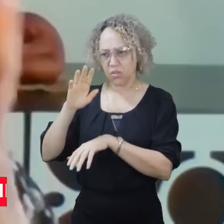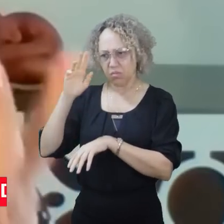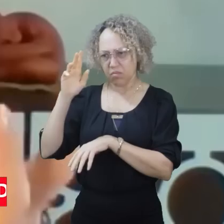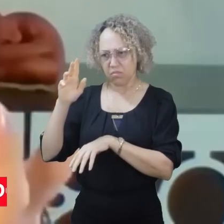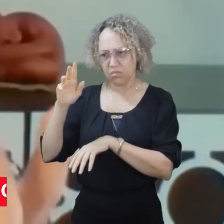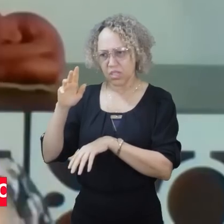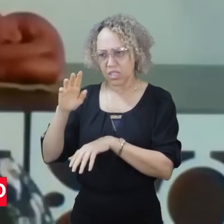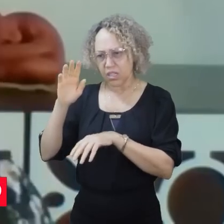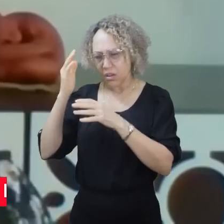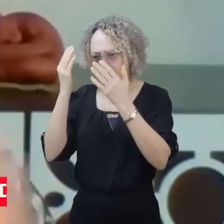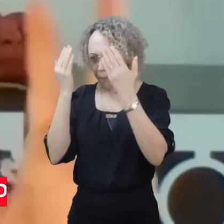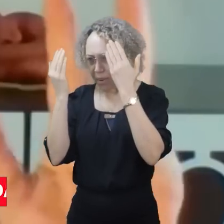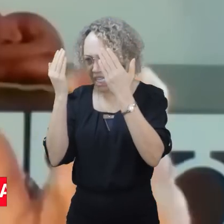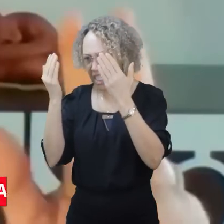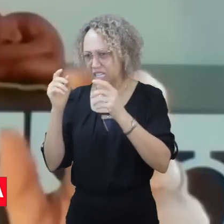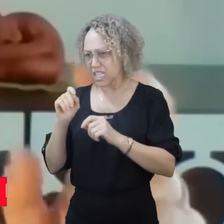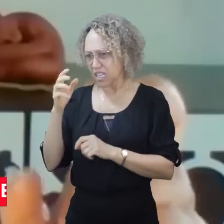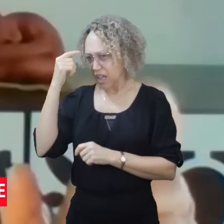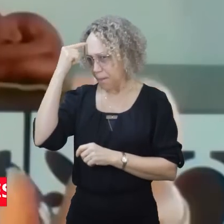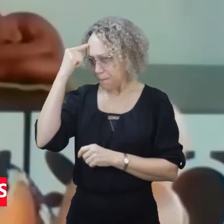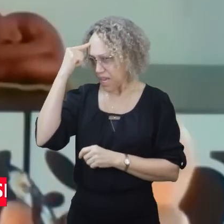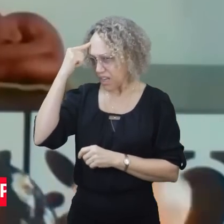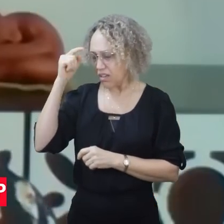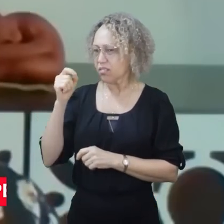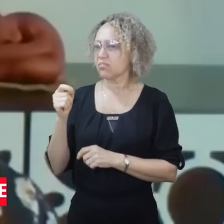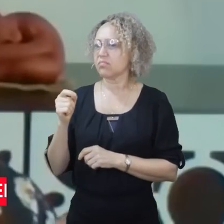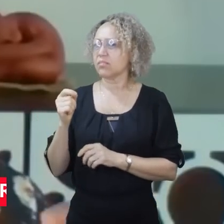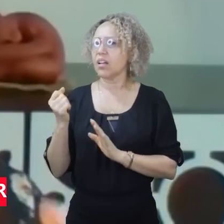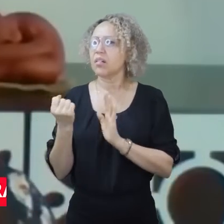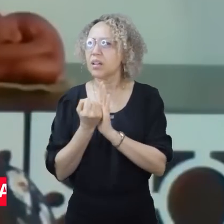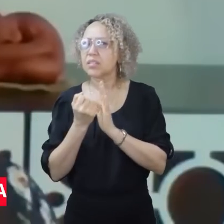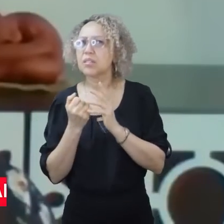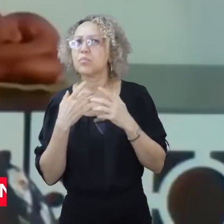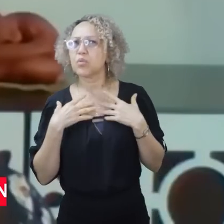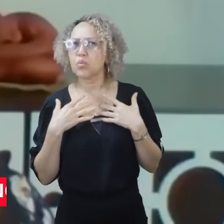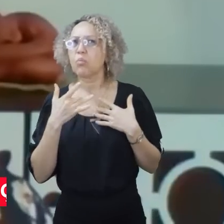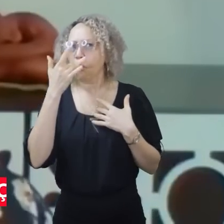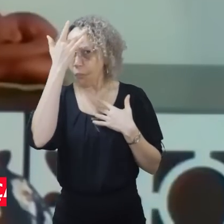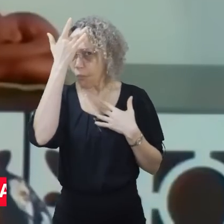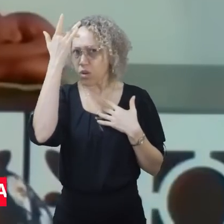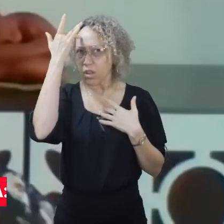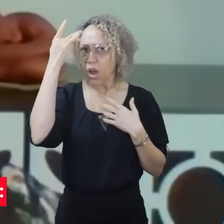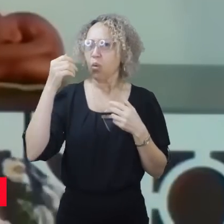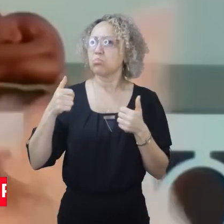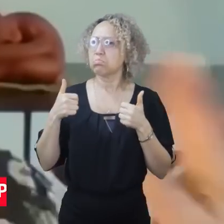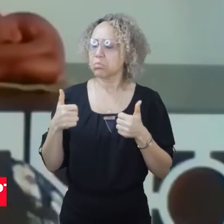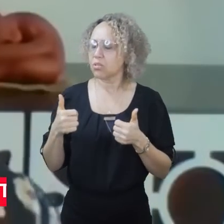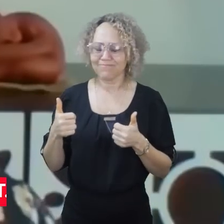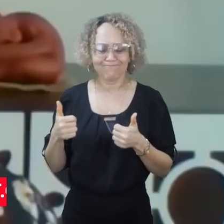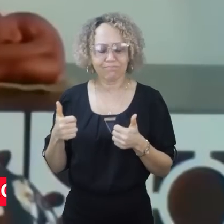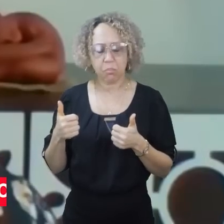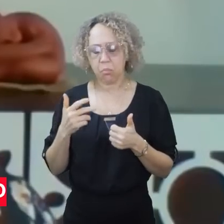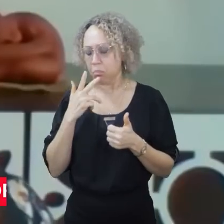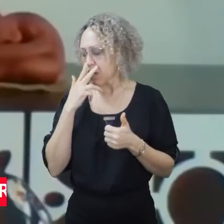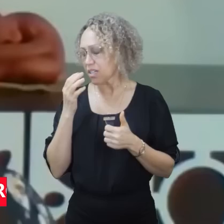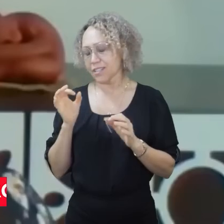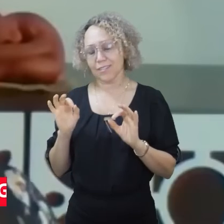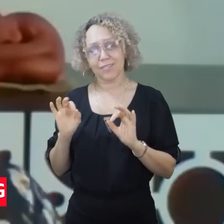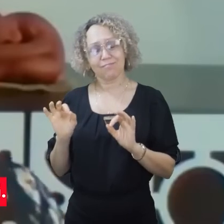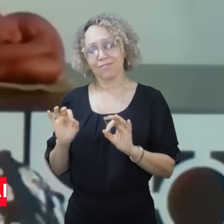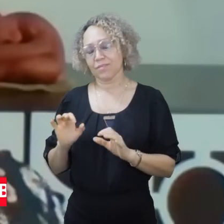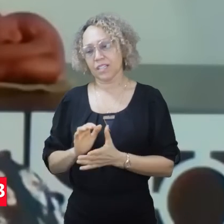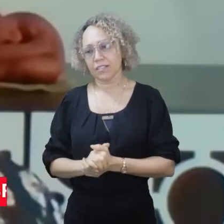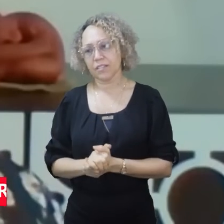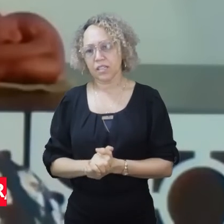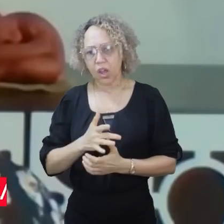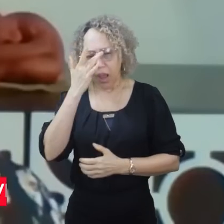racionalidade psíquica, digamos, marcada por uma certa normalidade, né? Porque quem prepara uma mochila cheia de bombas e